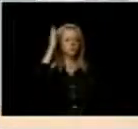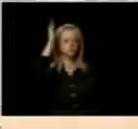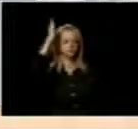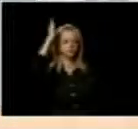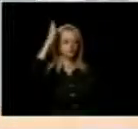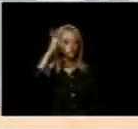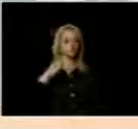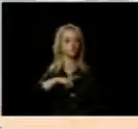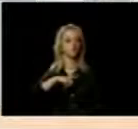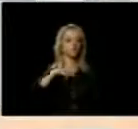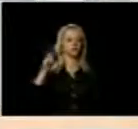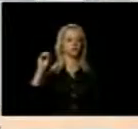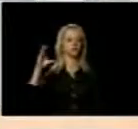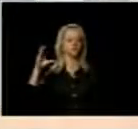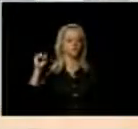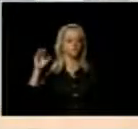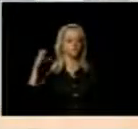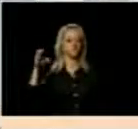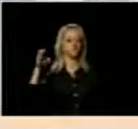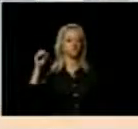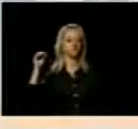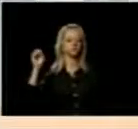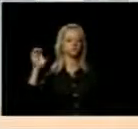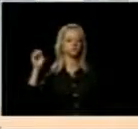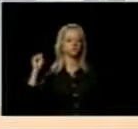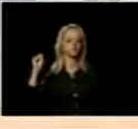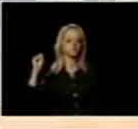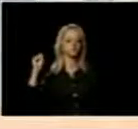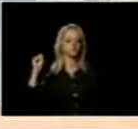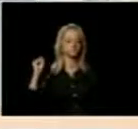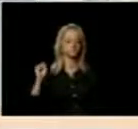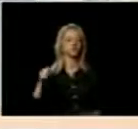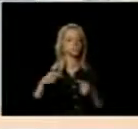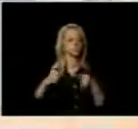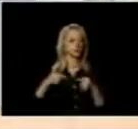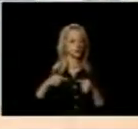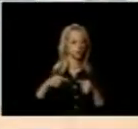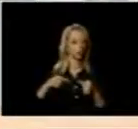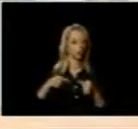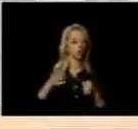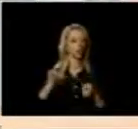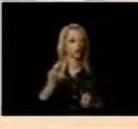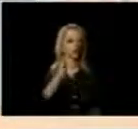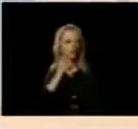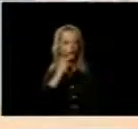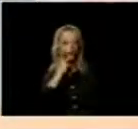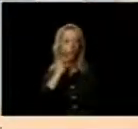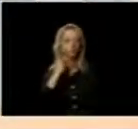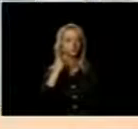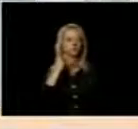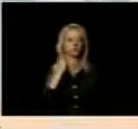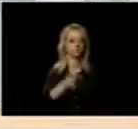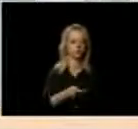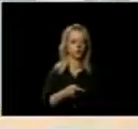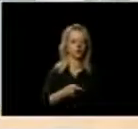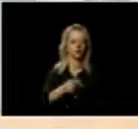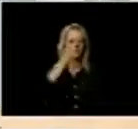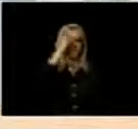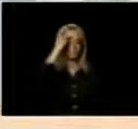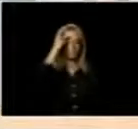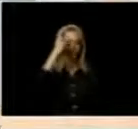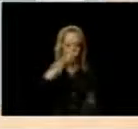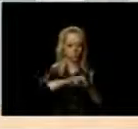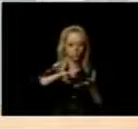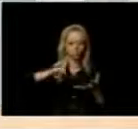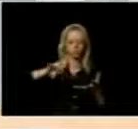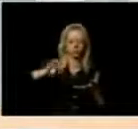aquelas áreas em que tanto as pessoas, quanto as entidades, quanto as comunidades se deslocam com facilidade, sem